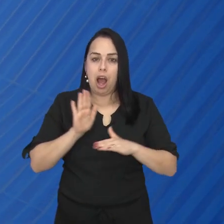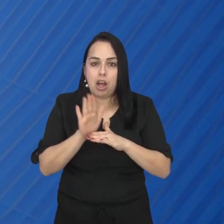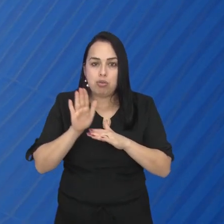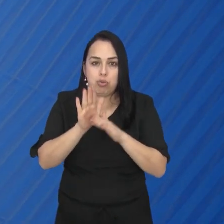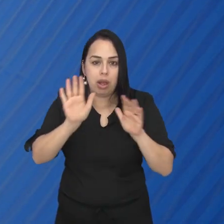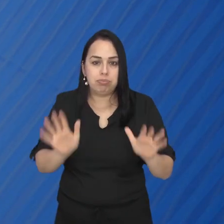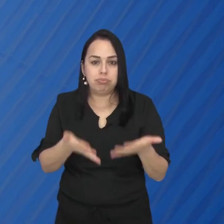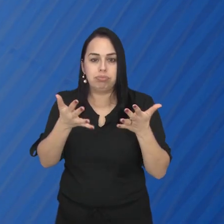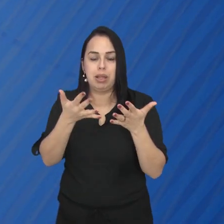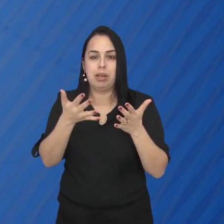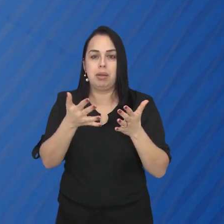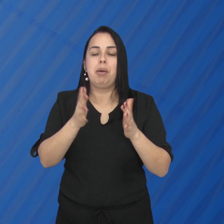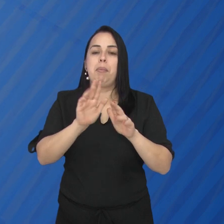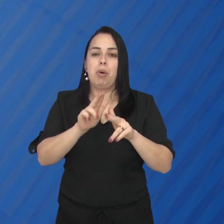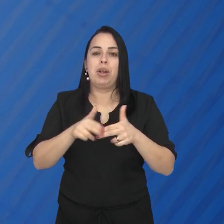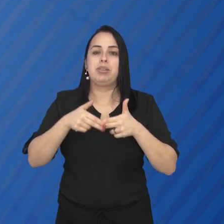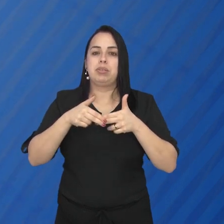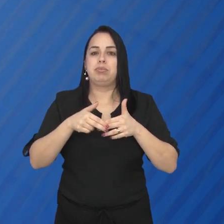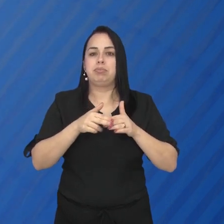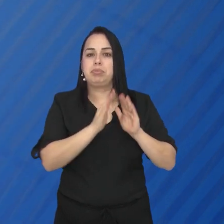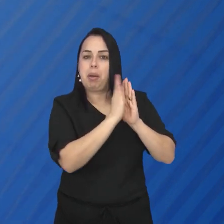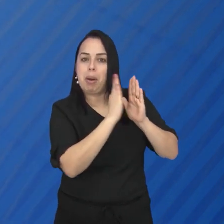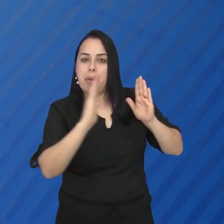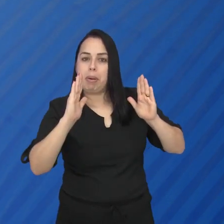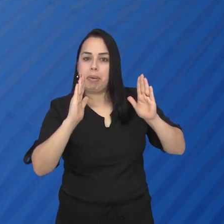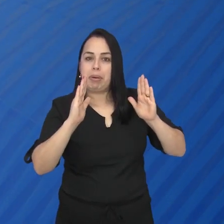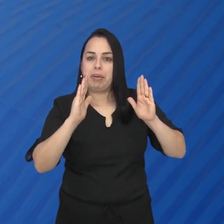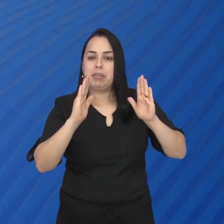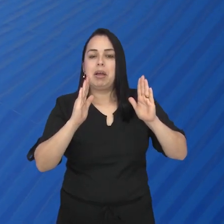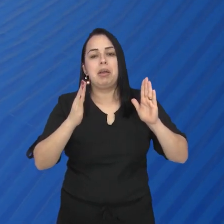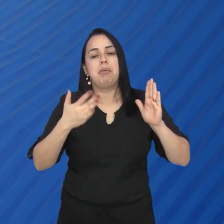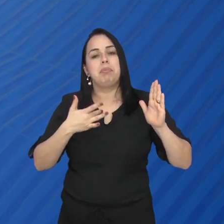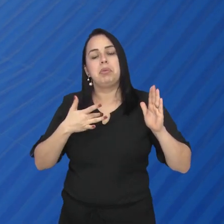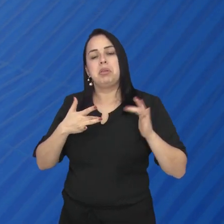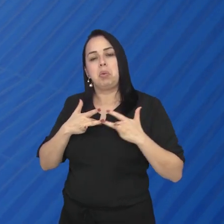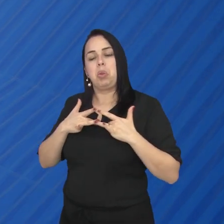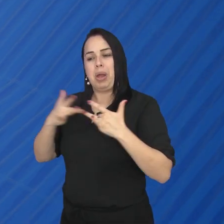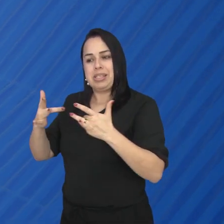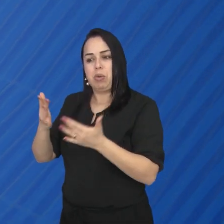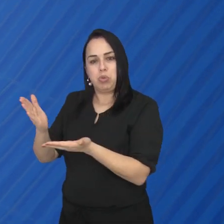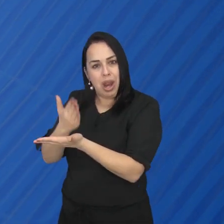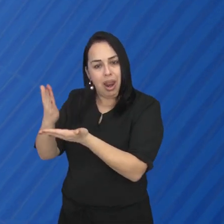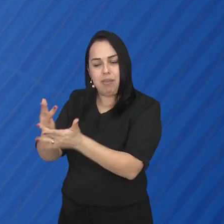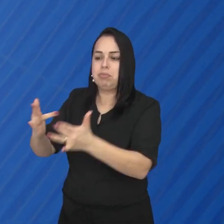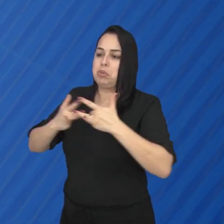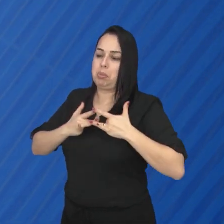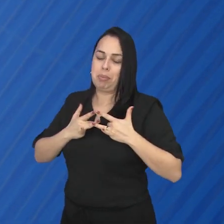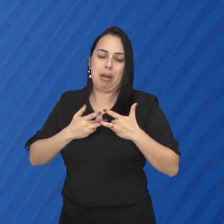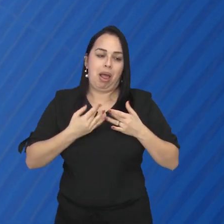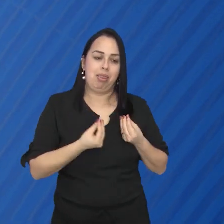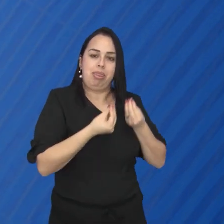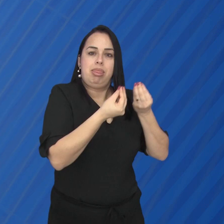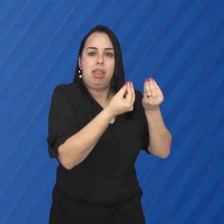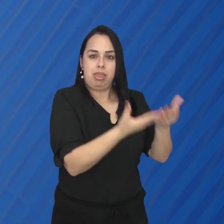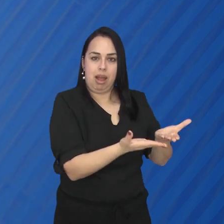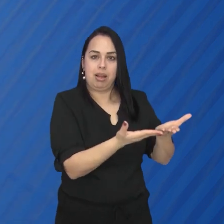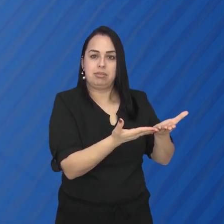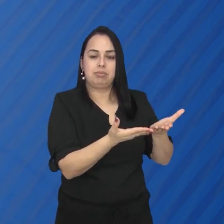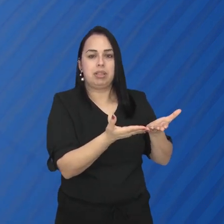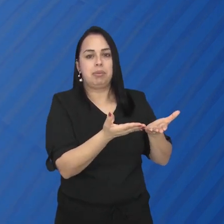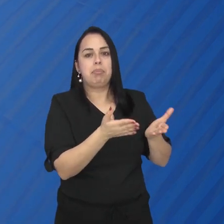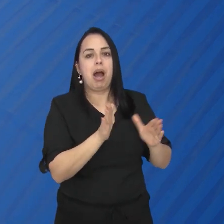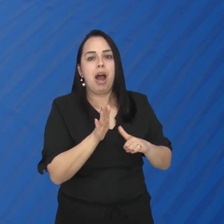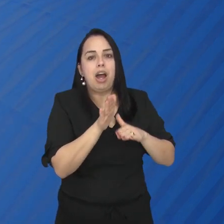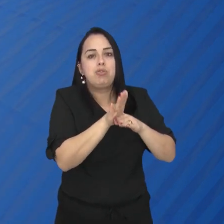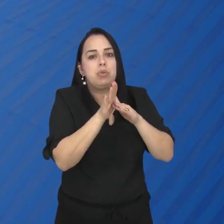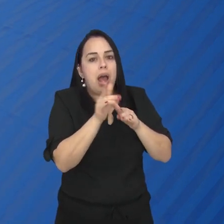do projeto, o programa de biblioteca itinerante também vai recolher doações de livros, uma forma de